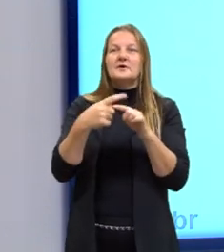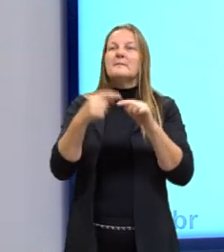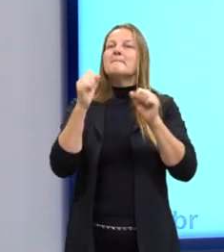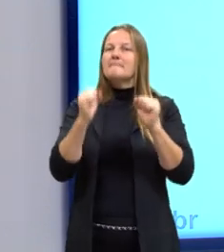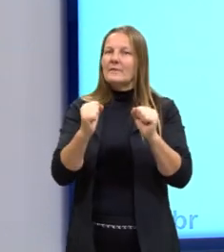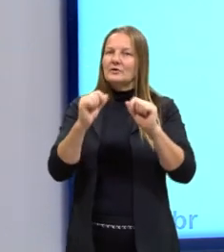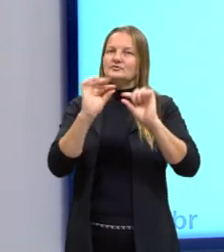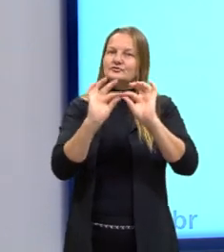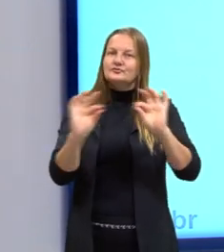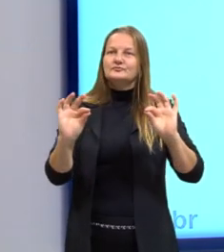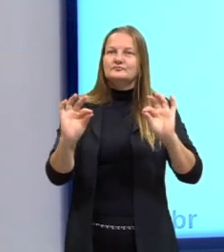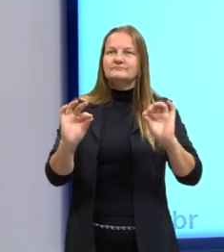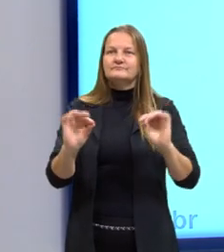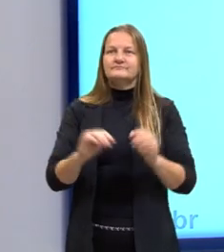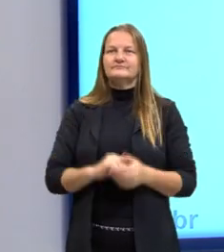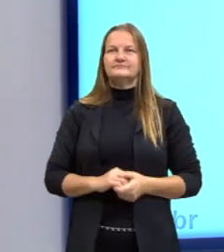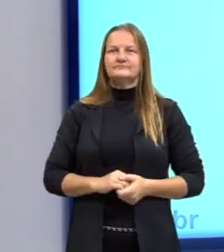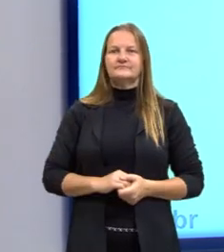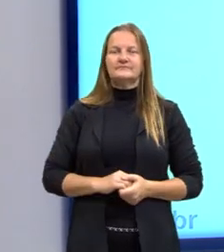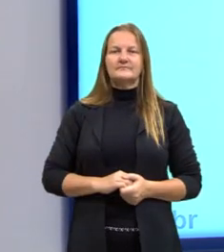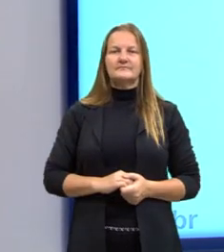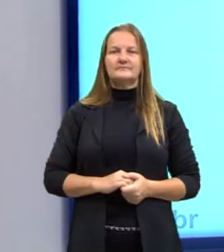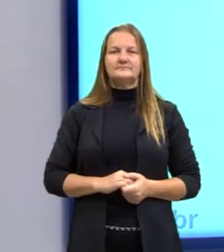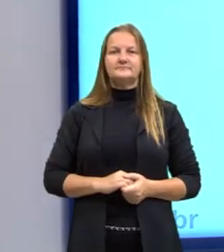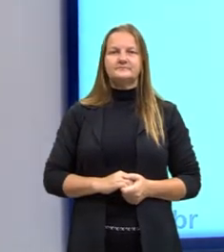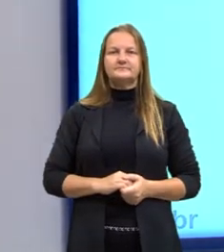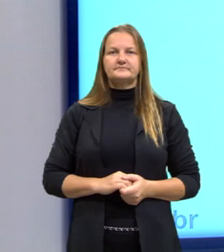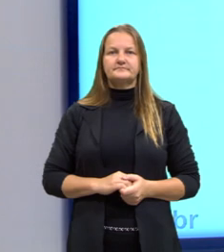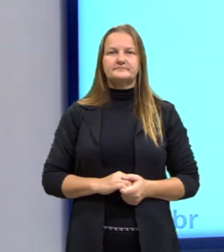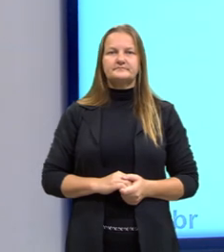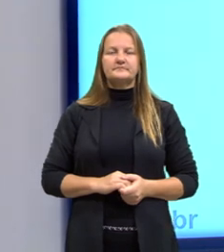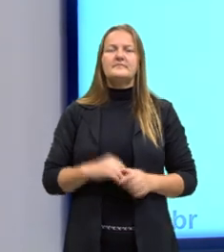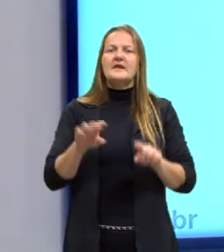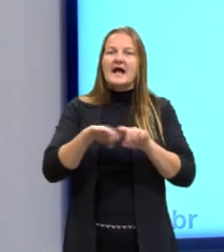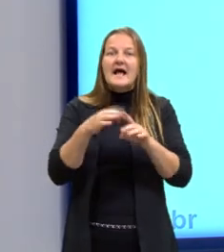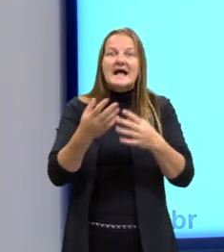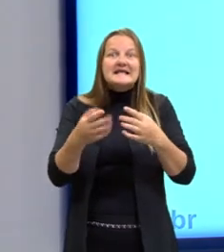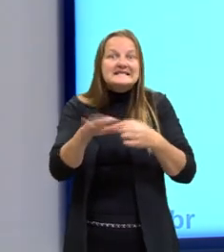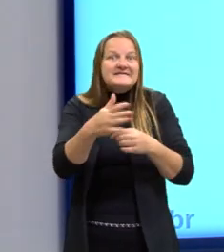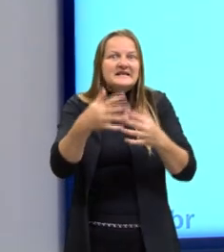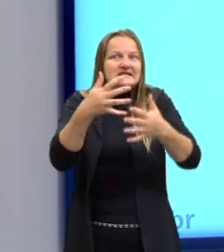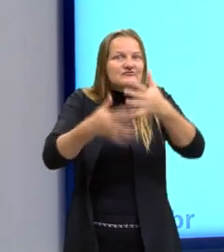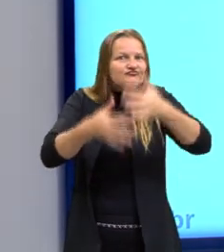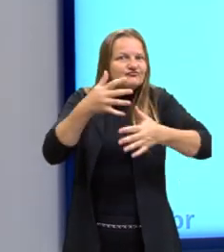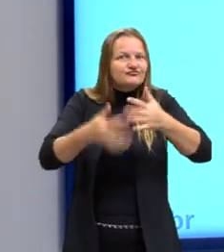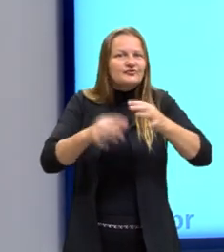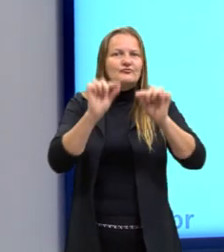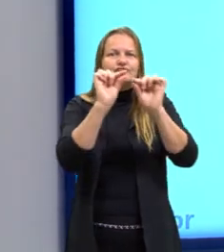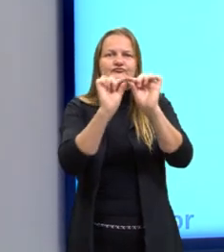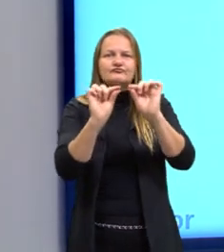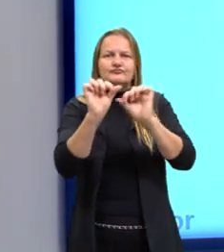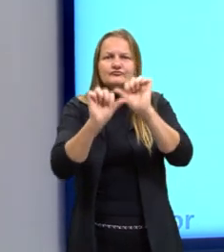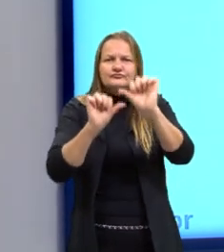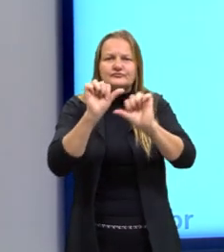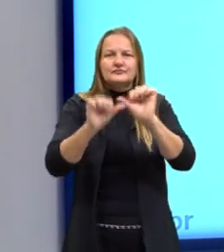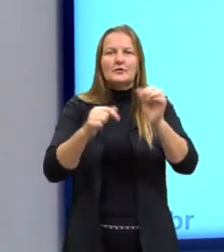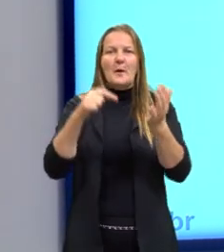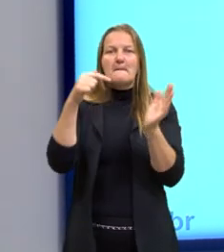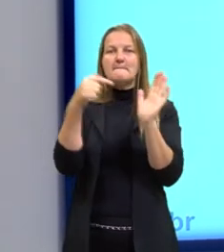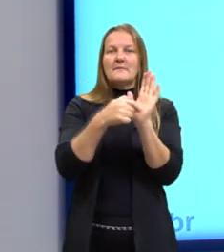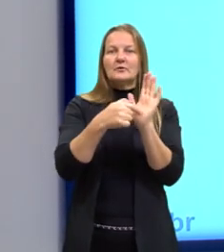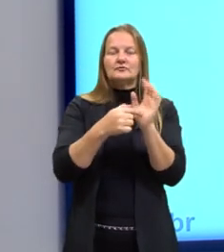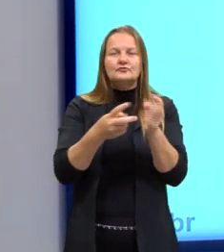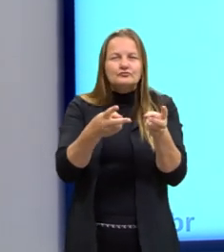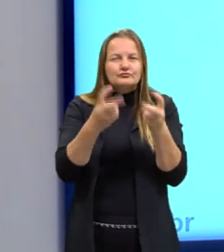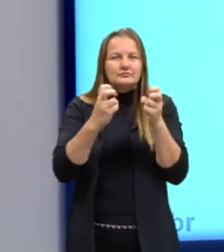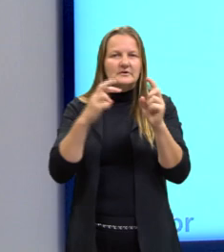por ser somente o ponto né então de pega às vezes coisas muito complexas e para simplificar a gente transforma apenas um ponto